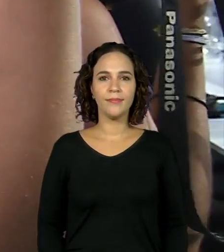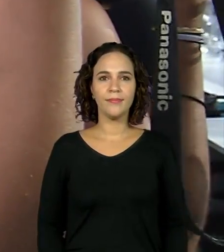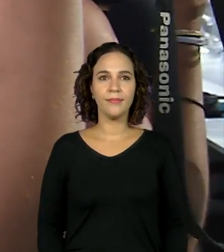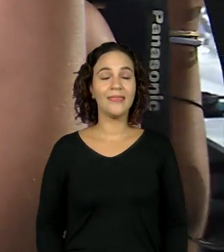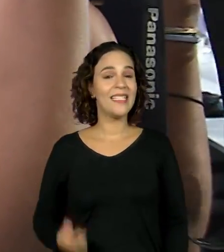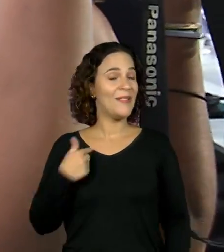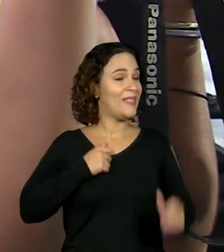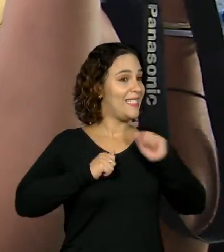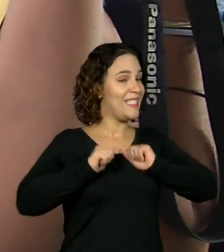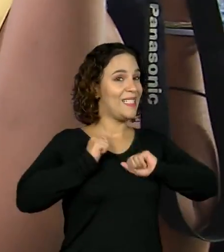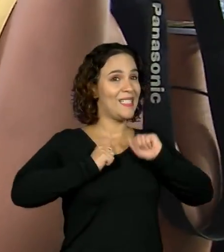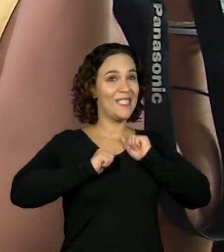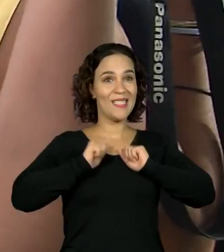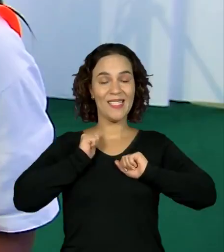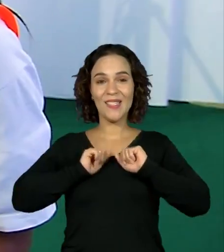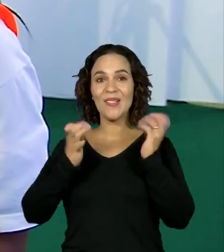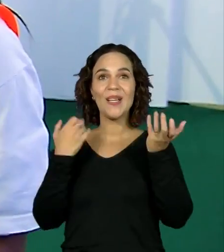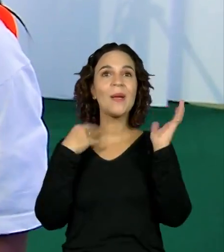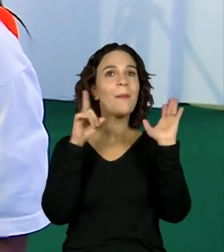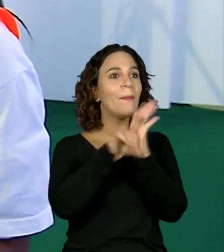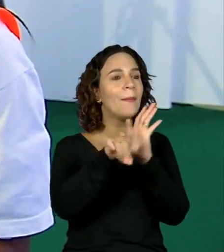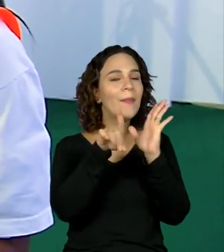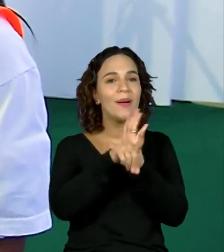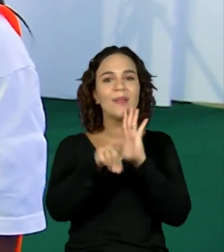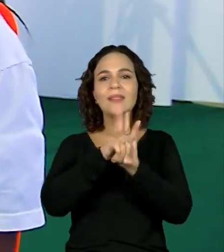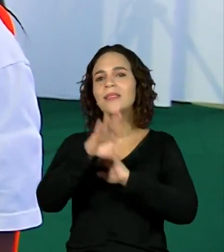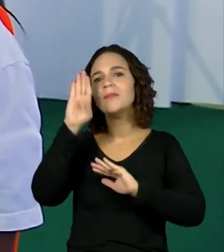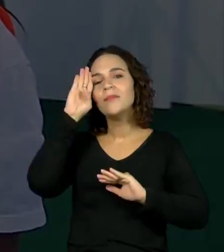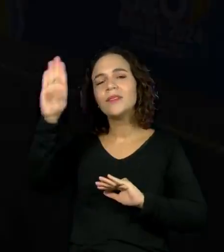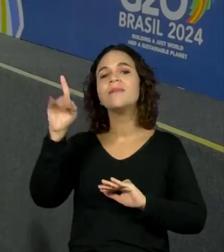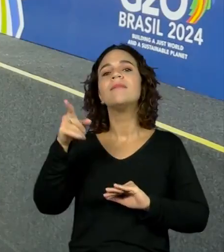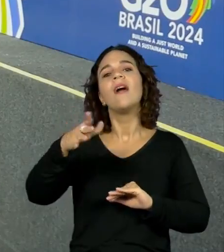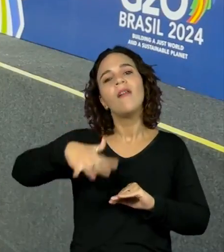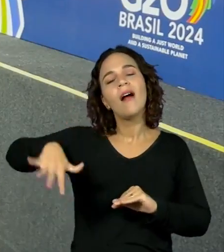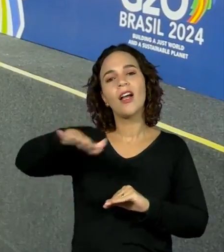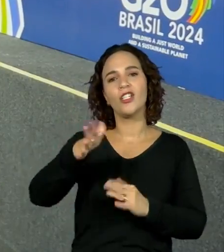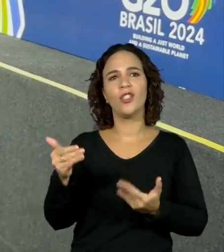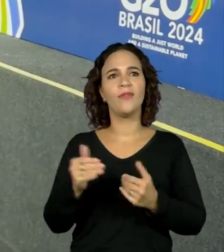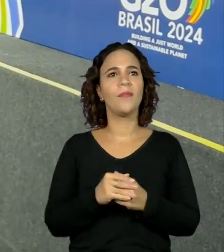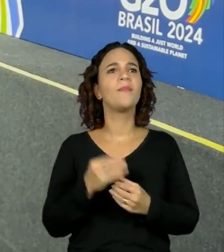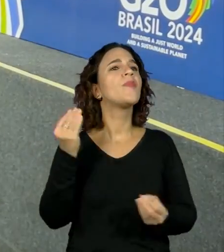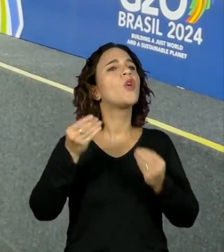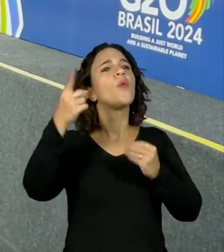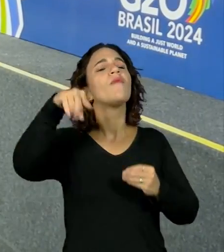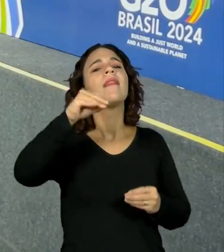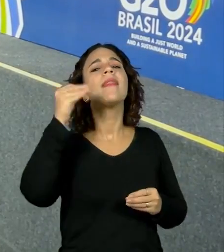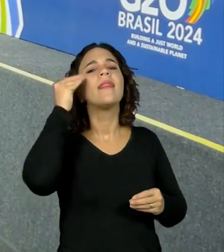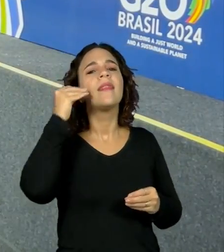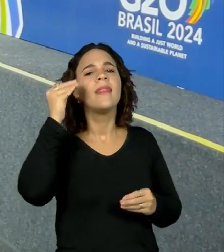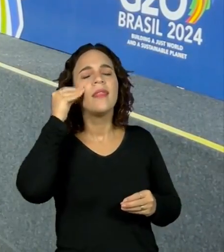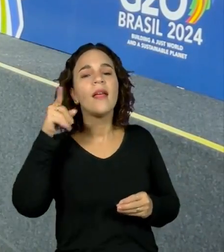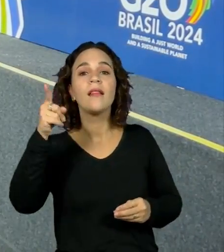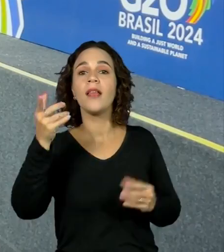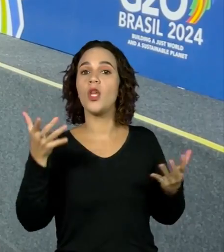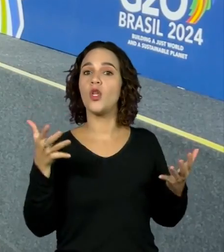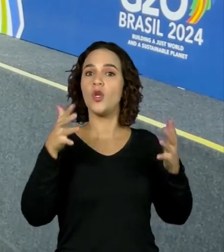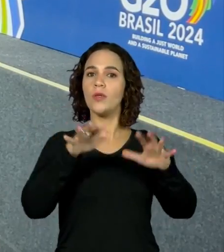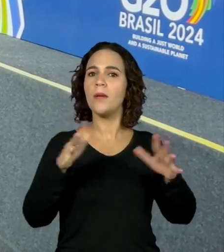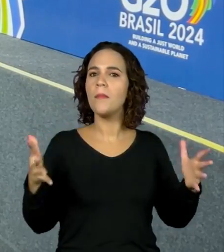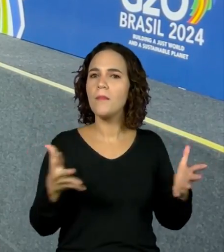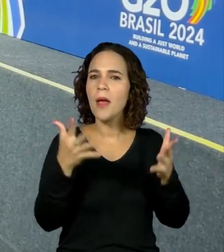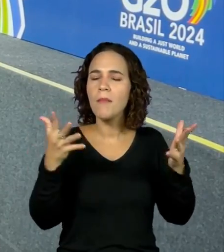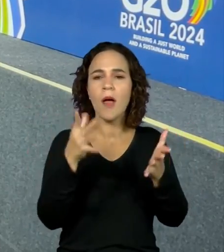muito ansiosa de fazer algumas perguntas, principalmente relacionadas ao público jovem. Como vocês pretendem realizar essa inclusão, promovendo